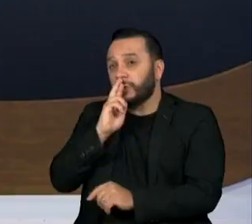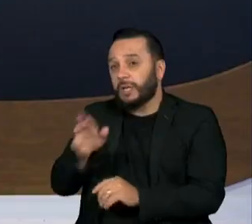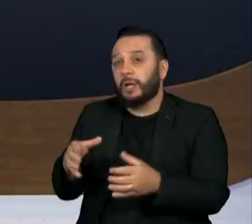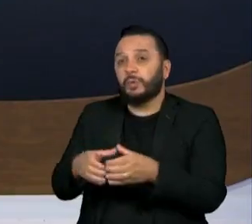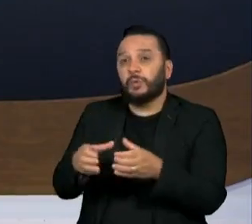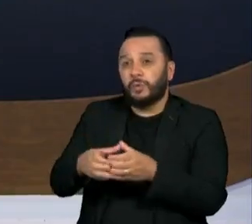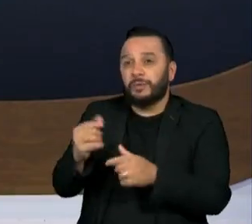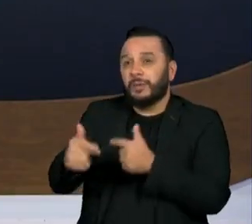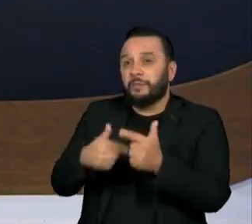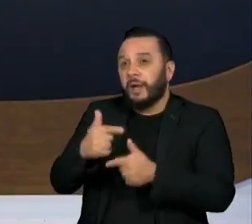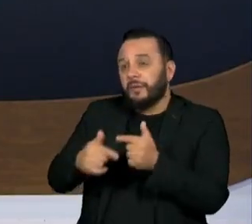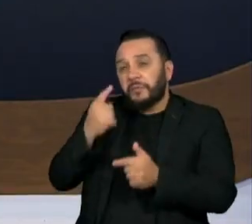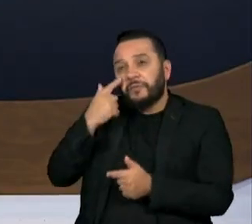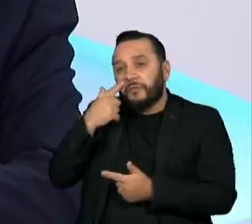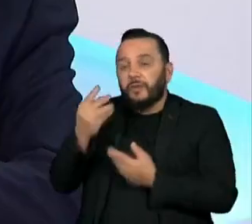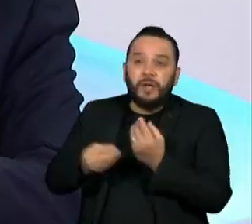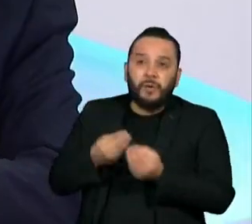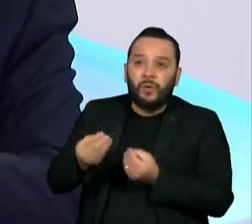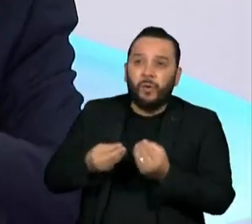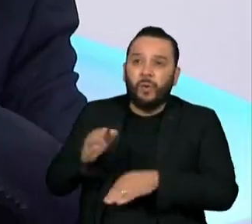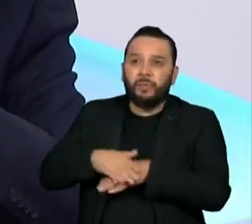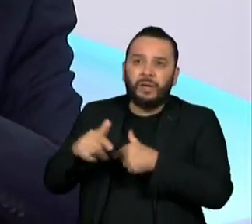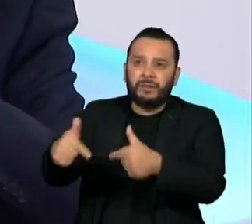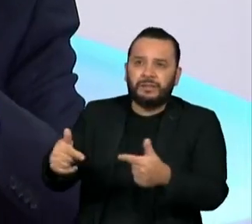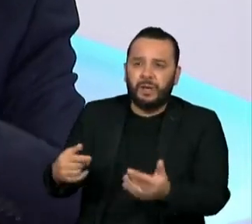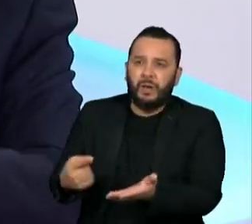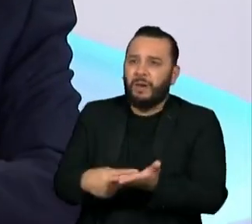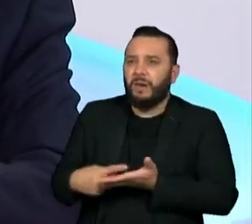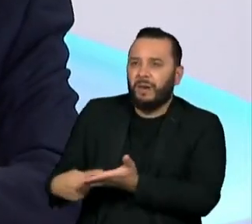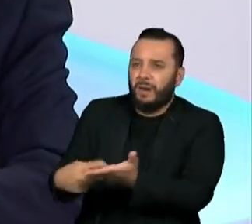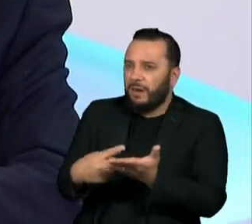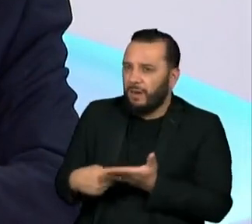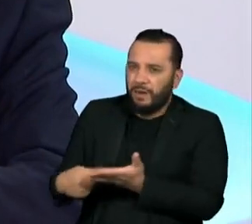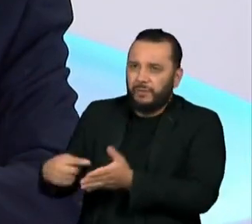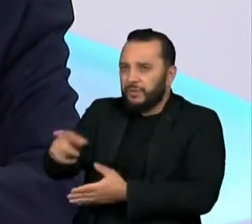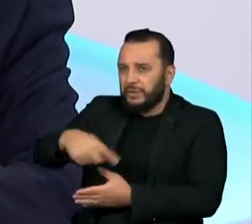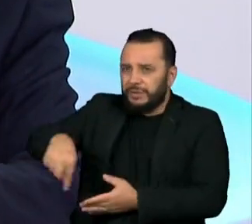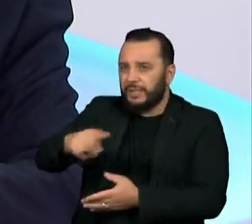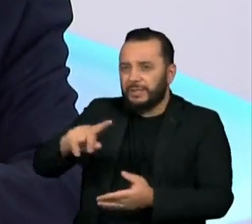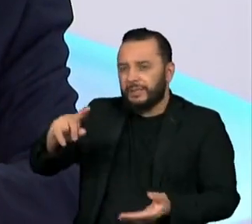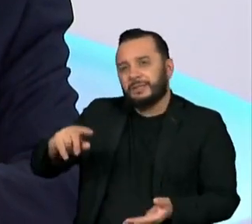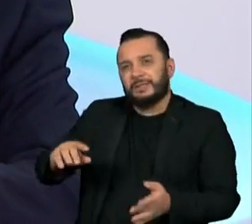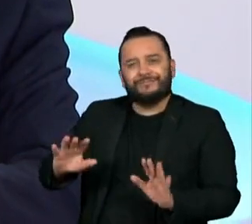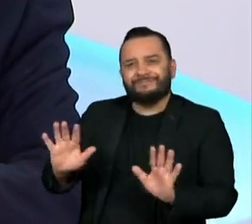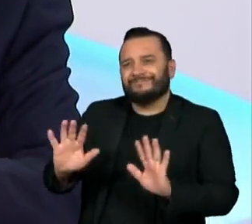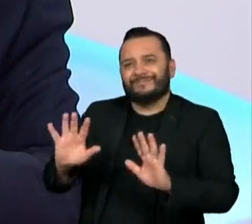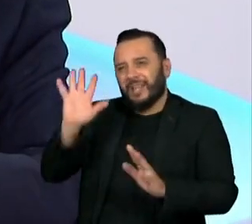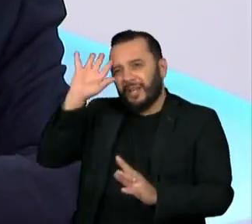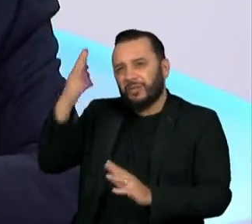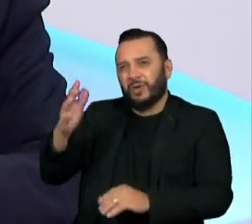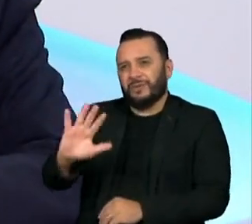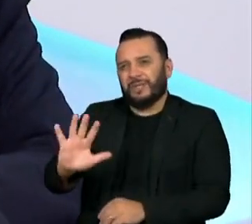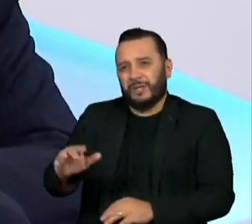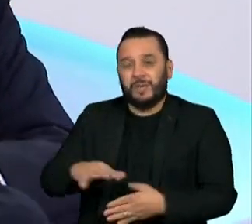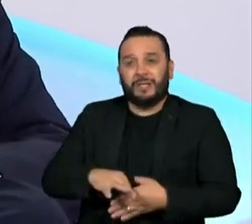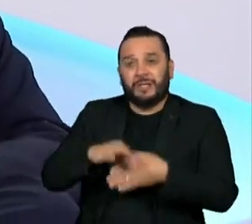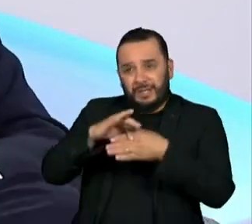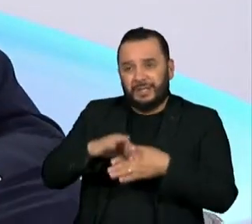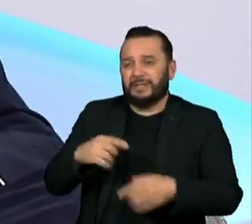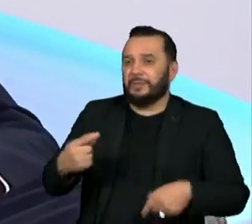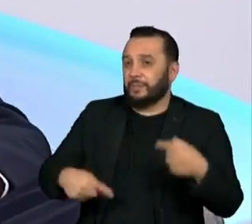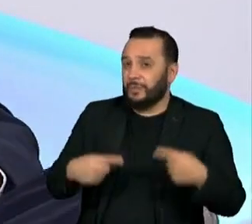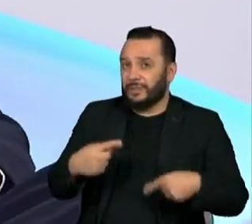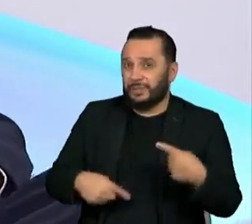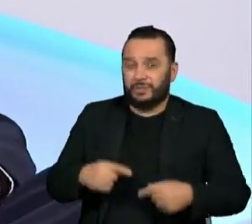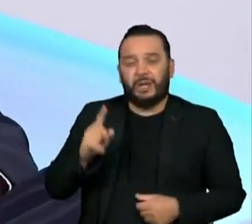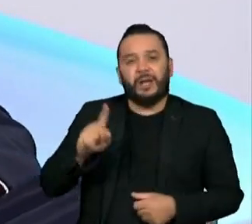do grupo de trabalho que vocês fizeram com que é foi eu consenso e tráfico você chegaram não vai funcionar a liderança política é